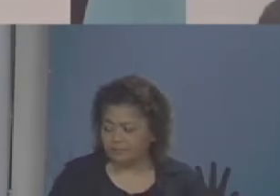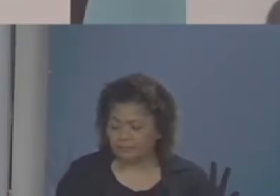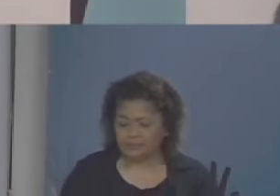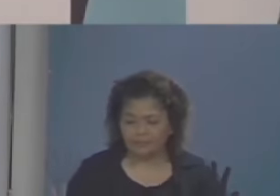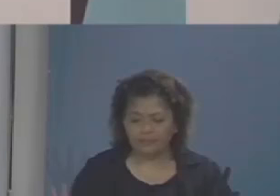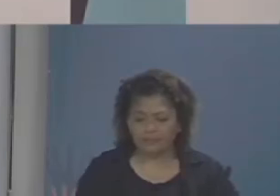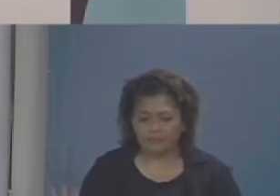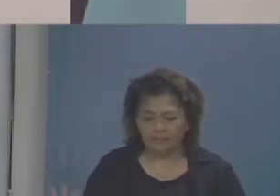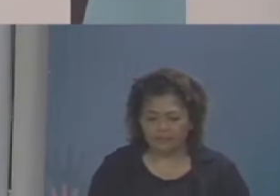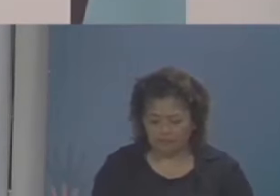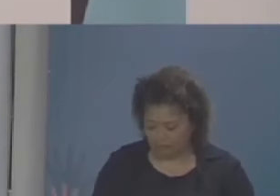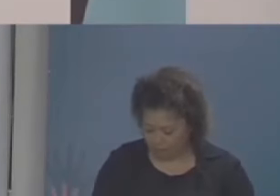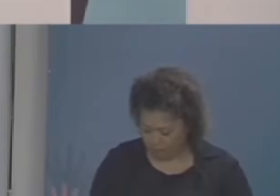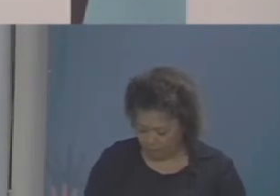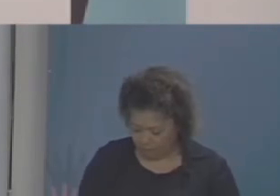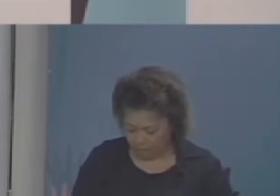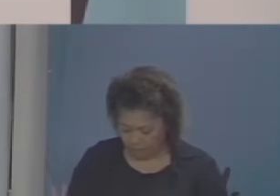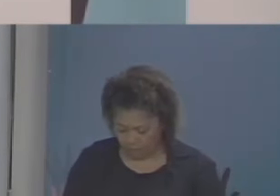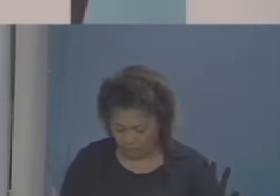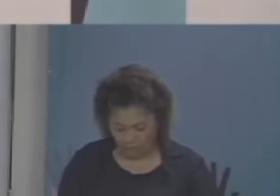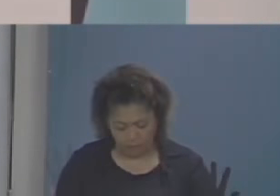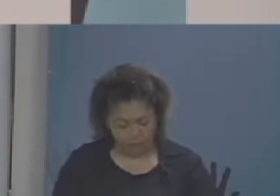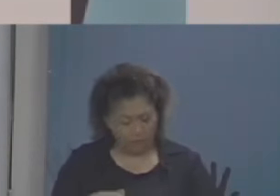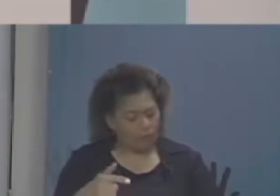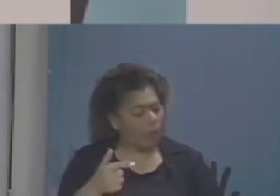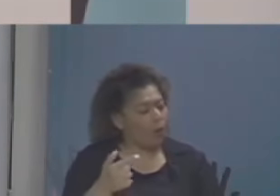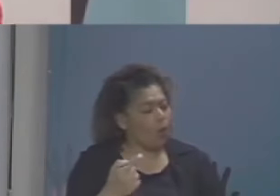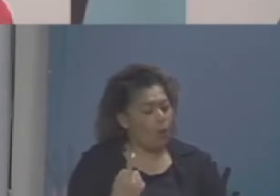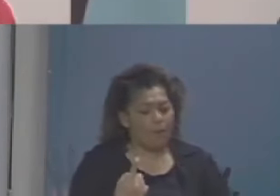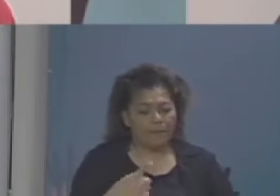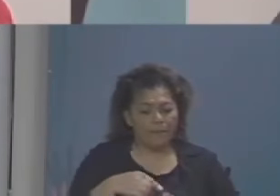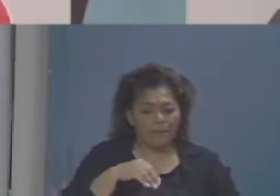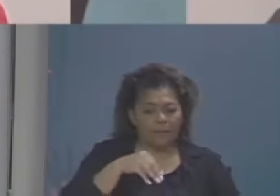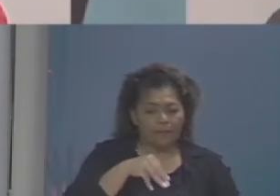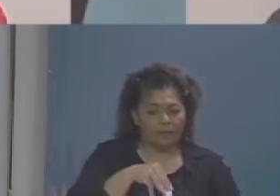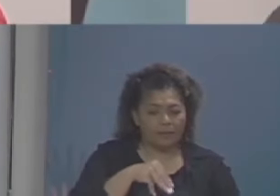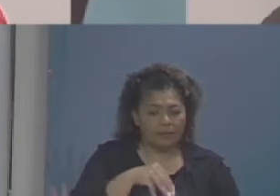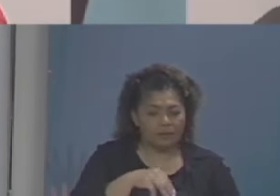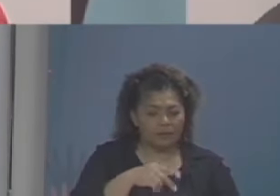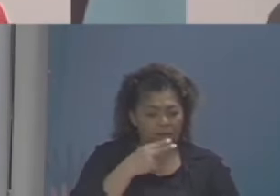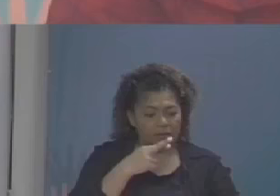Candidato Rogério Giannini, 1 minuto para a sua tréplica.